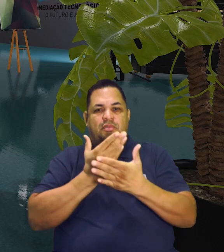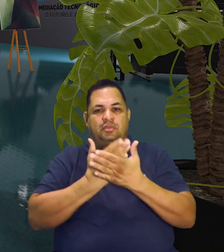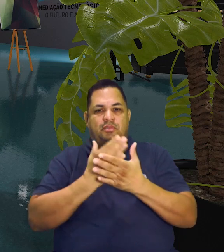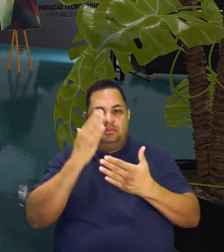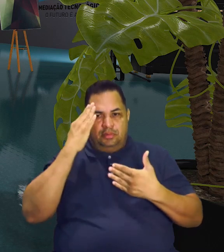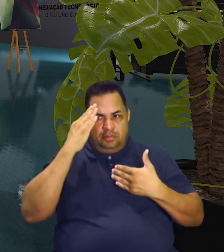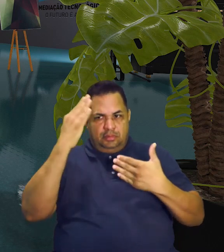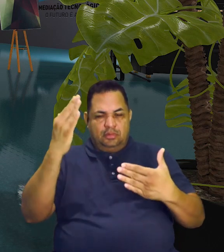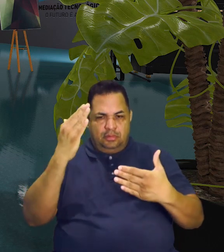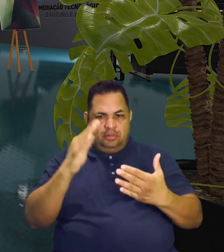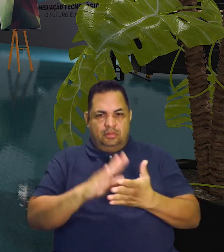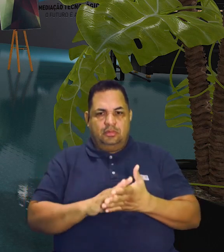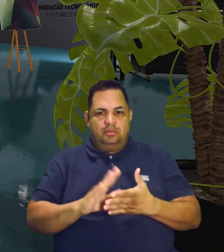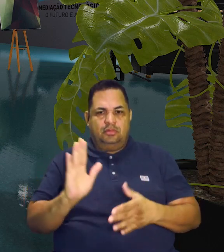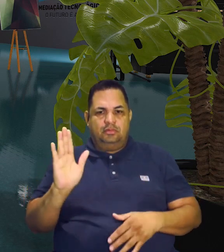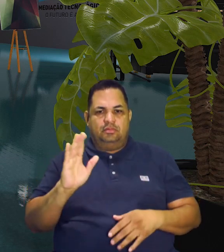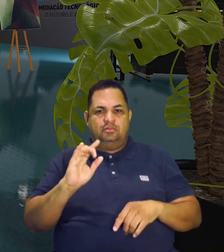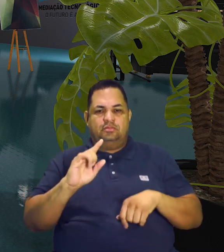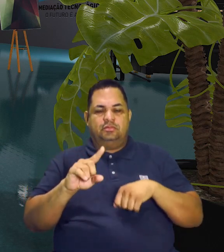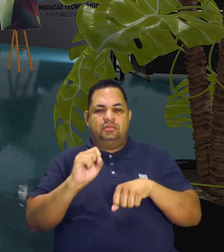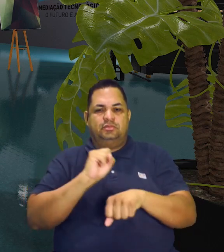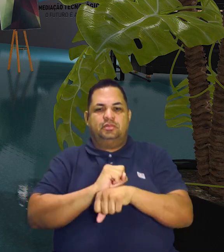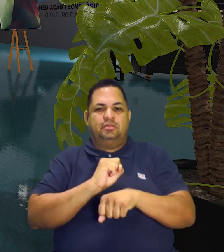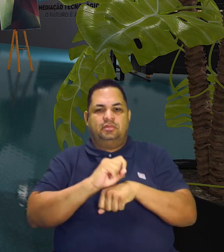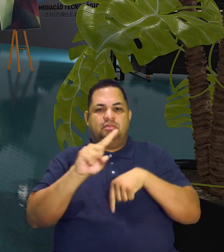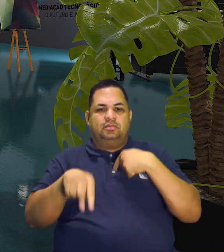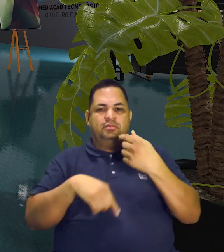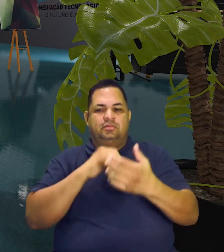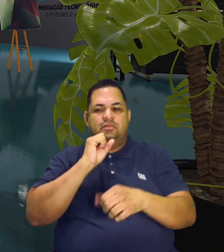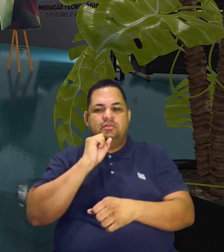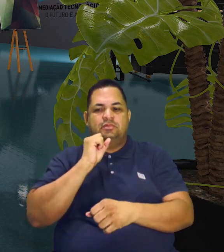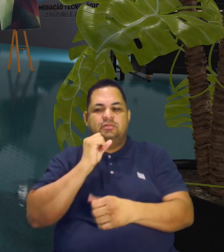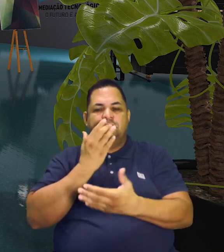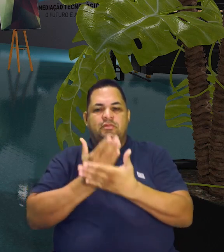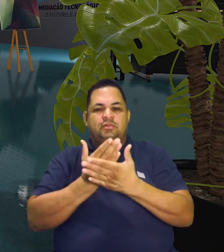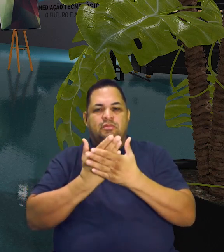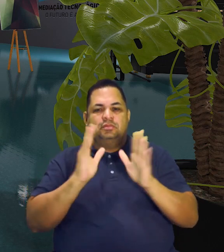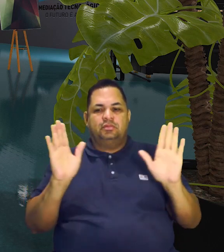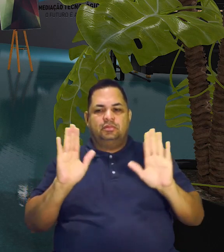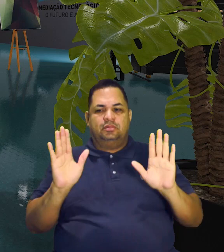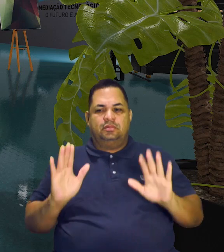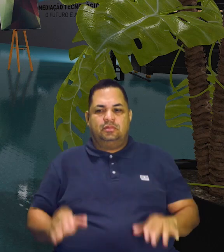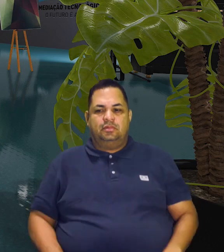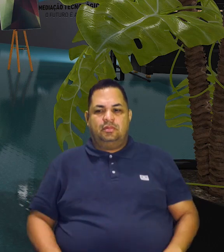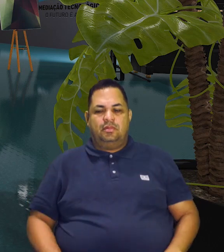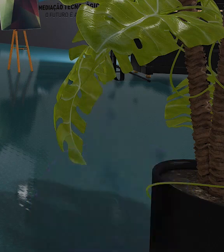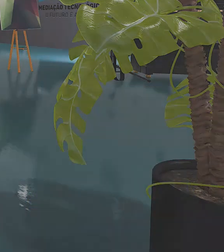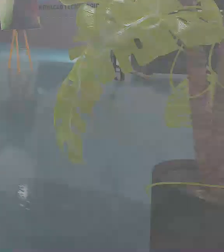Obrigado pela atenção e aguardo vocês nas próximas aulas. Tchau, tchau.